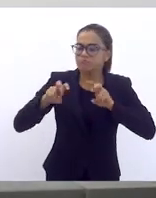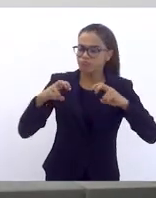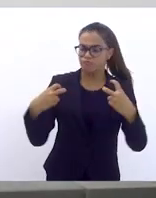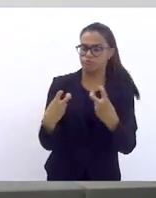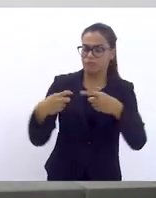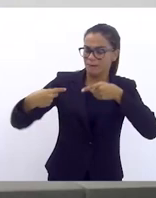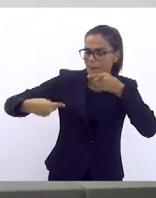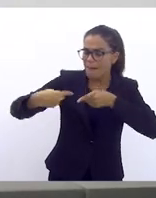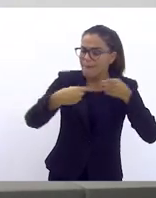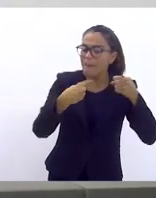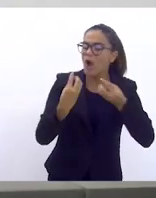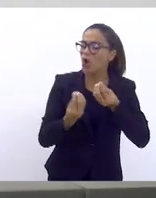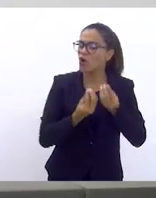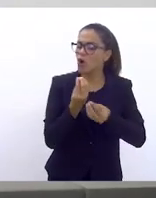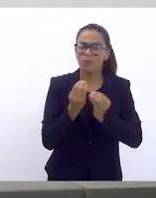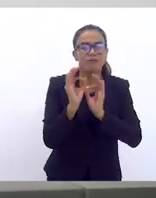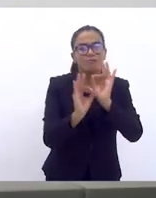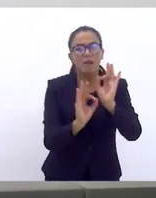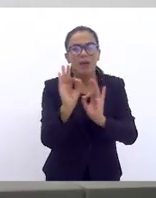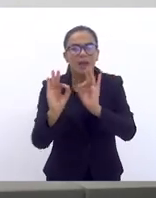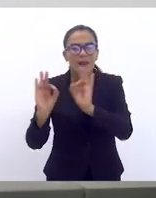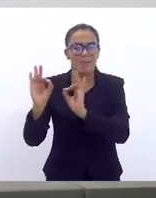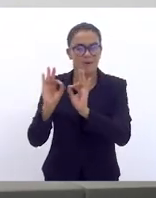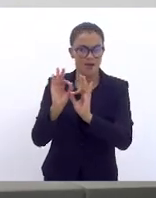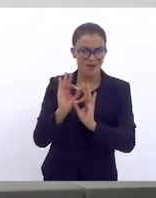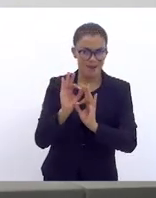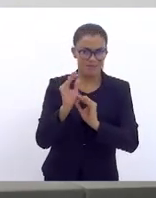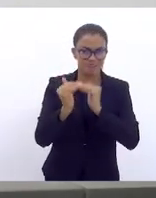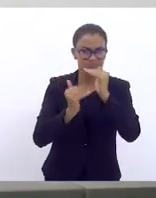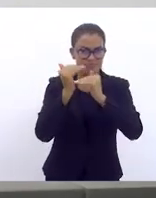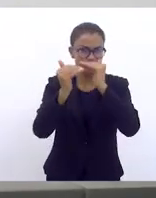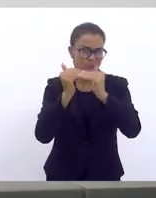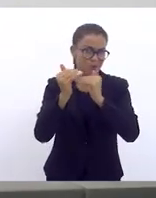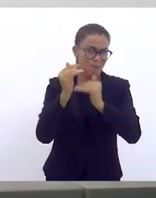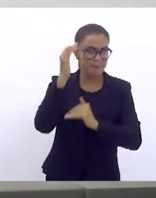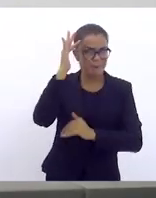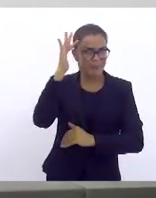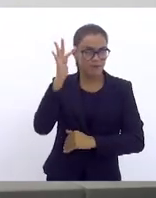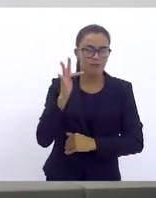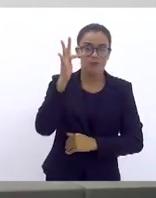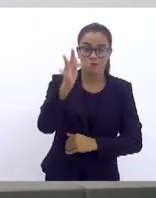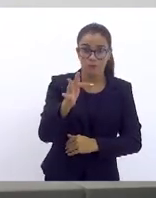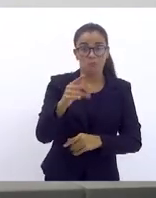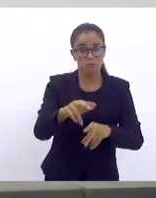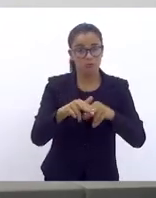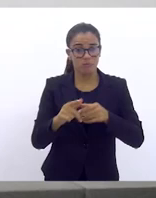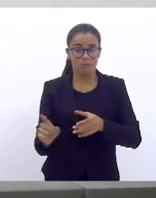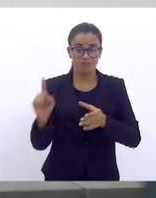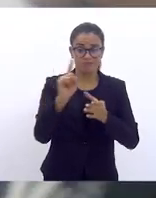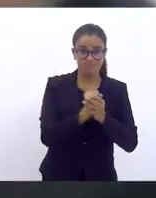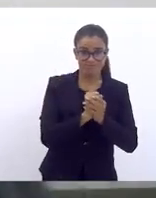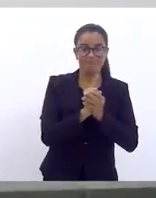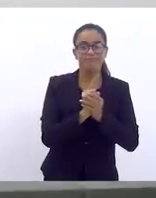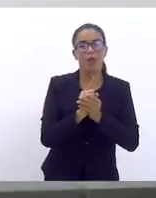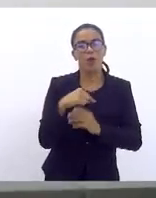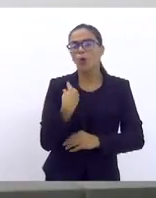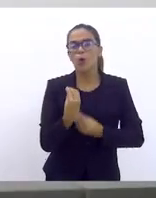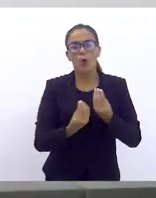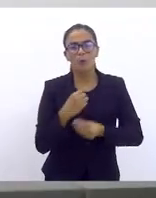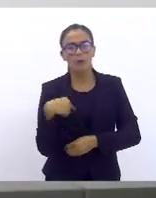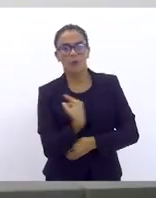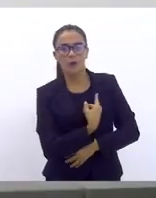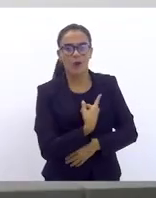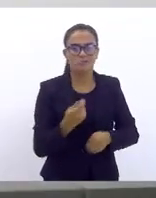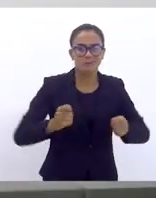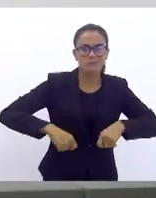nós projetaríamos esse desenvolvimento e a minha vinda para o planejamento tem a ver com isso também ou seja como nós podemos